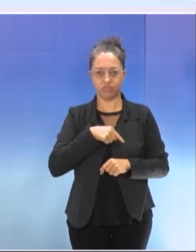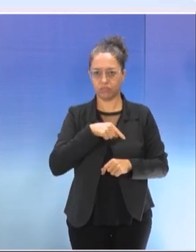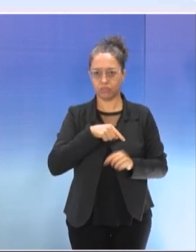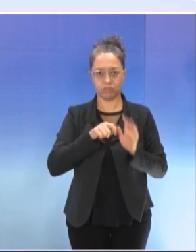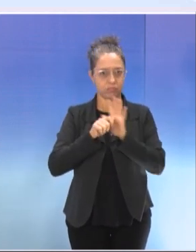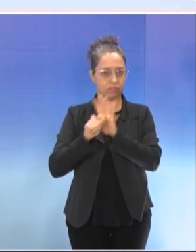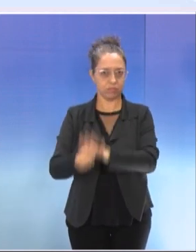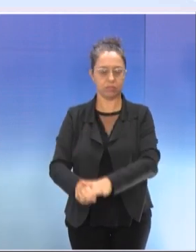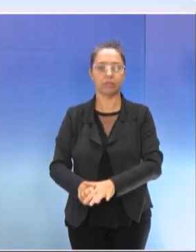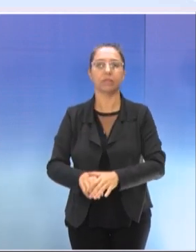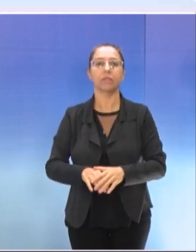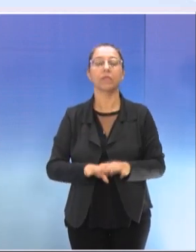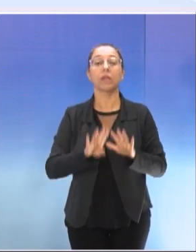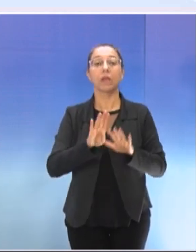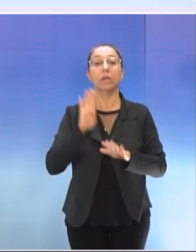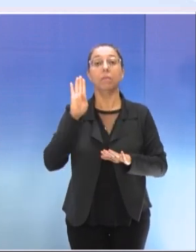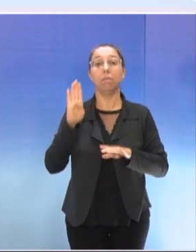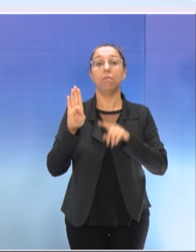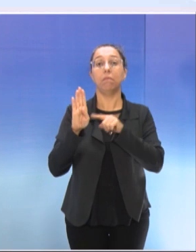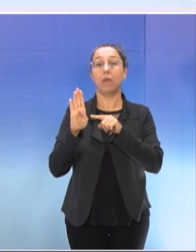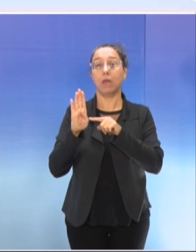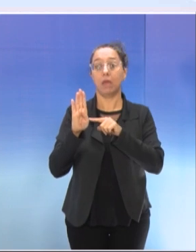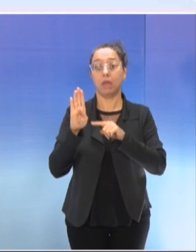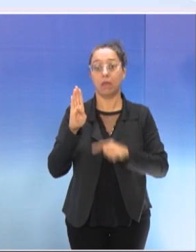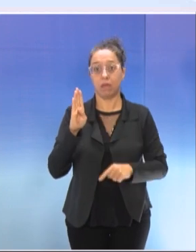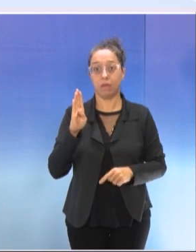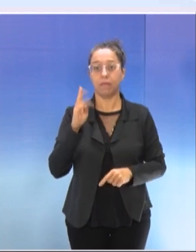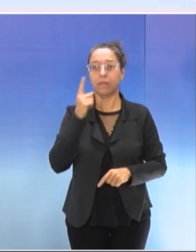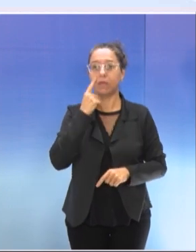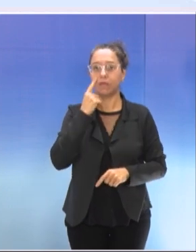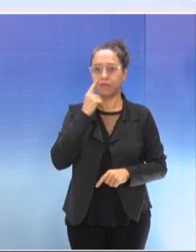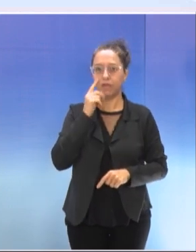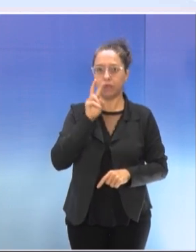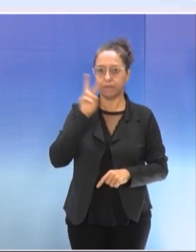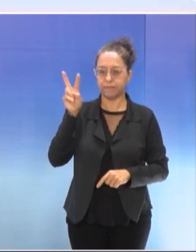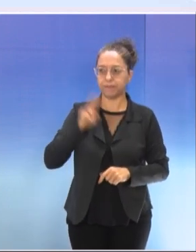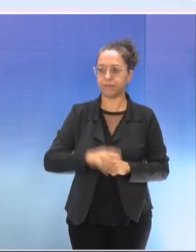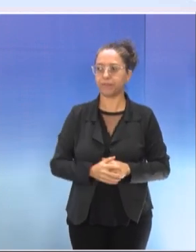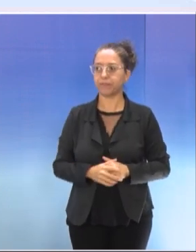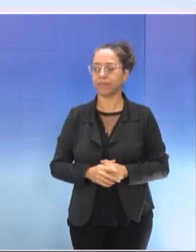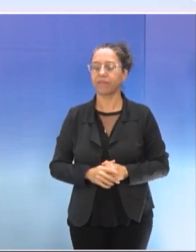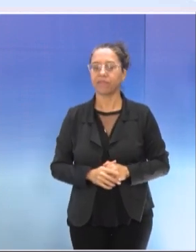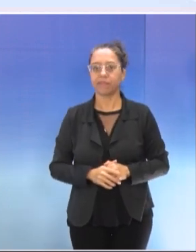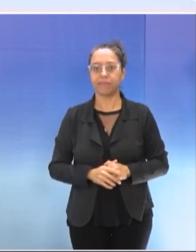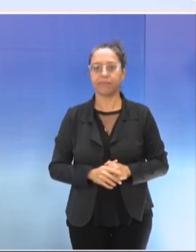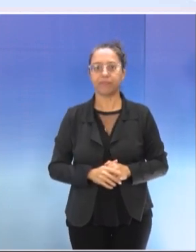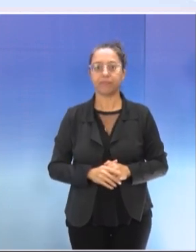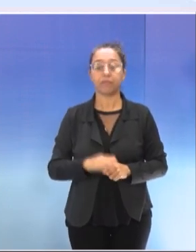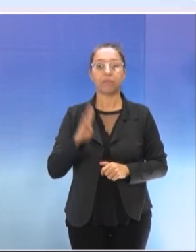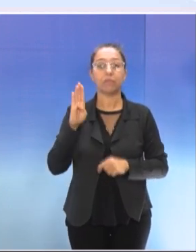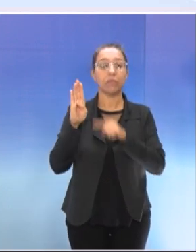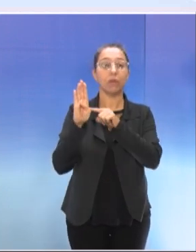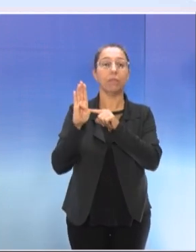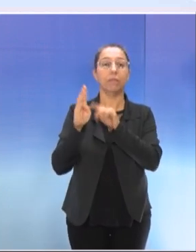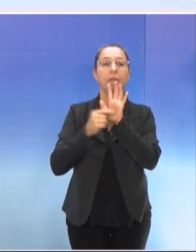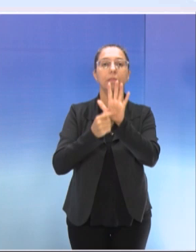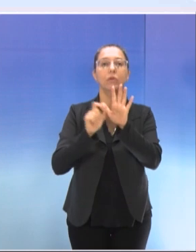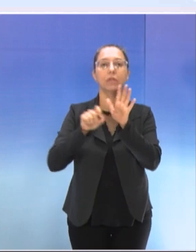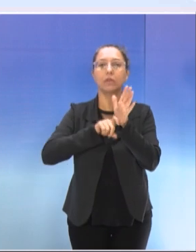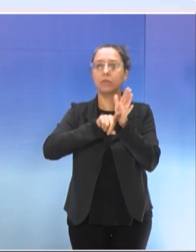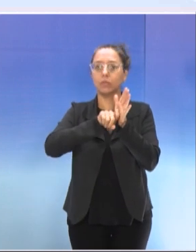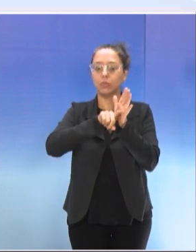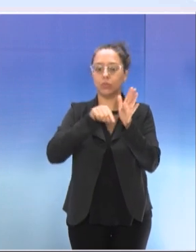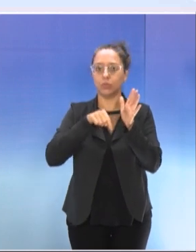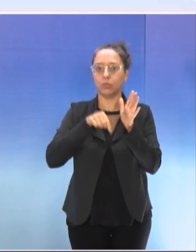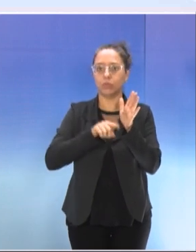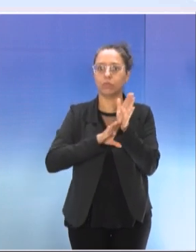de cogitação. A B, a gente olhando a B aqui, nós vamos entender o quê? A letra B mostra que os moluscos